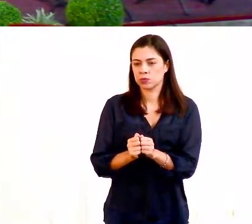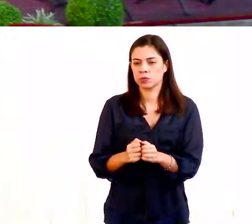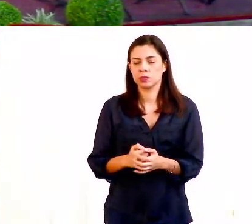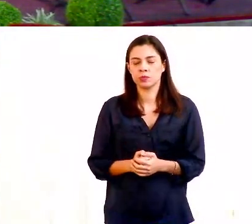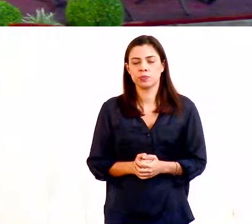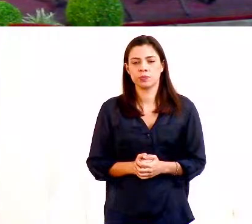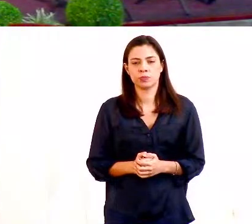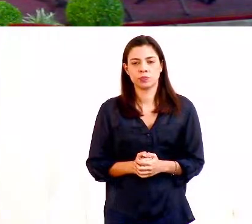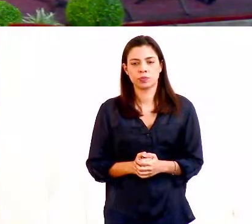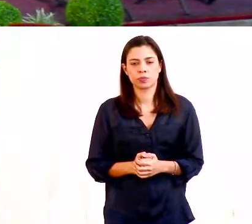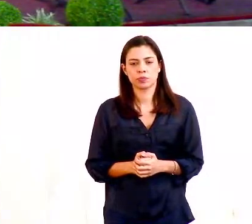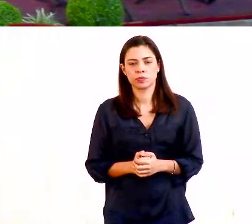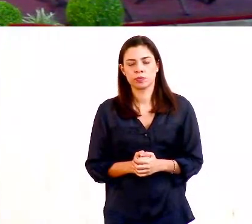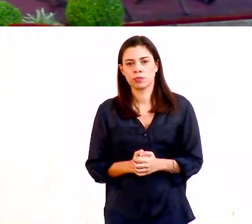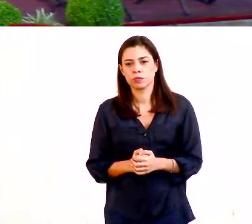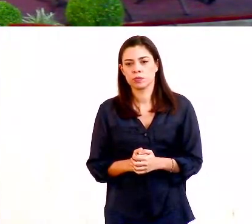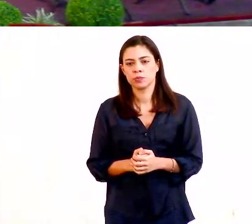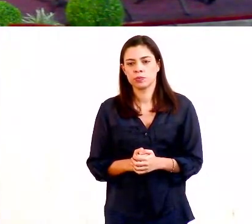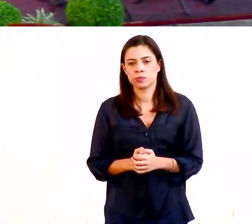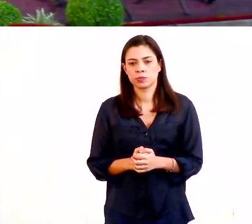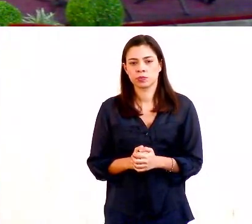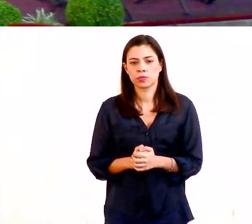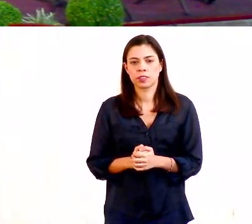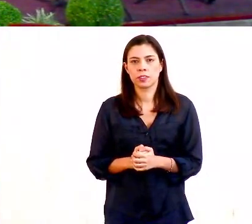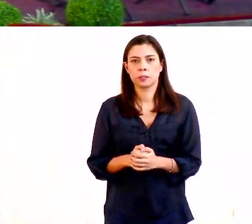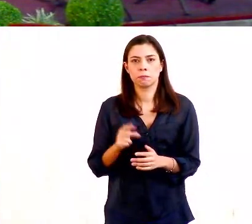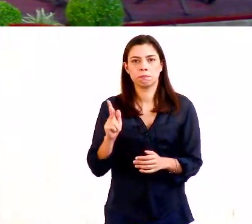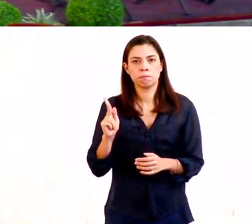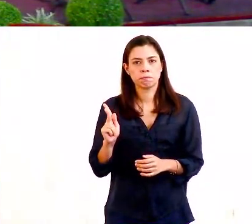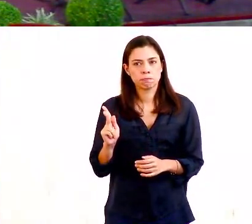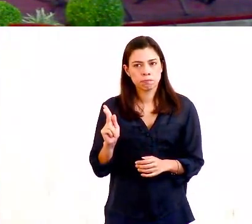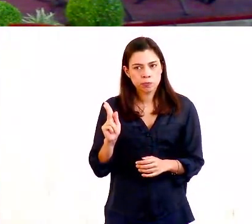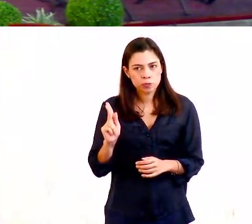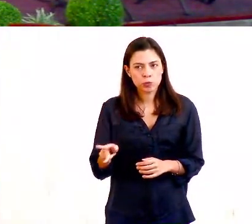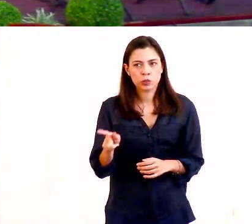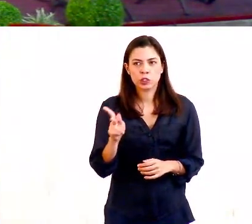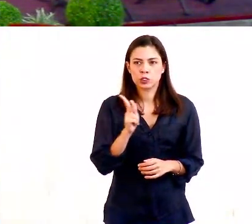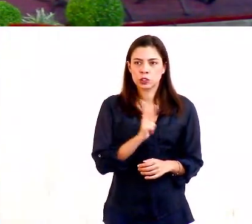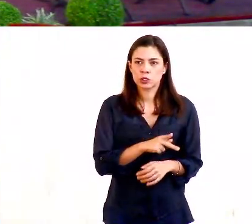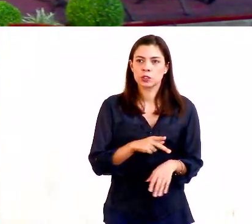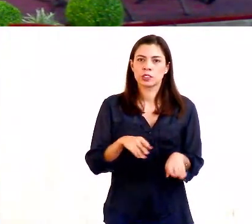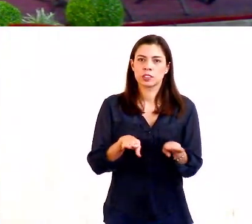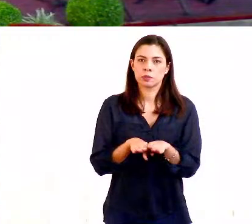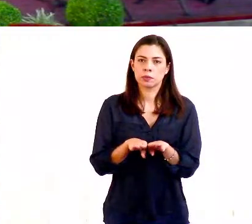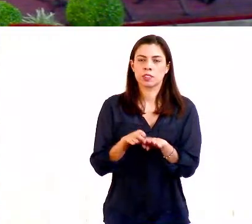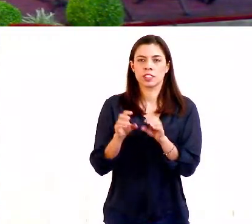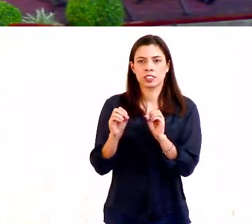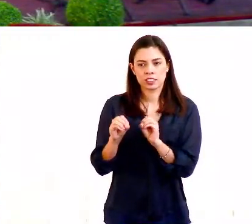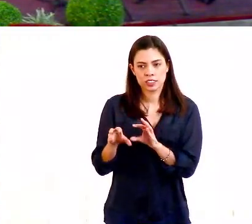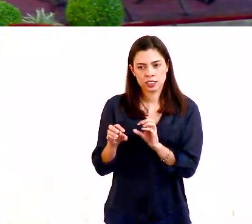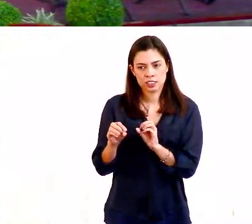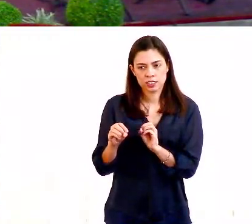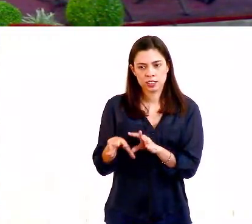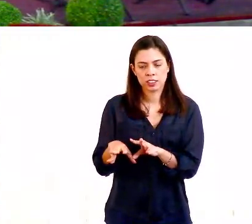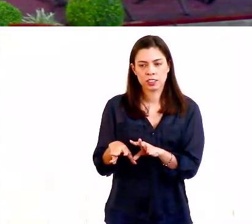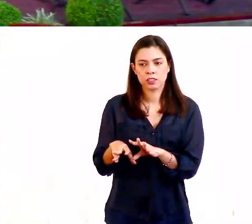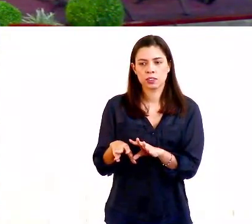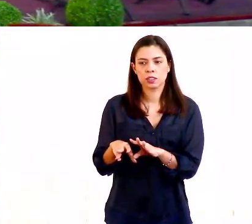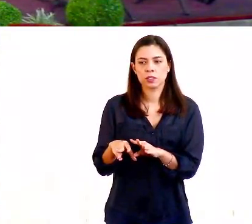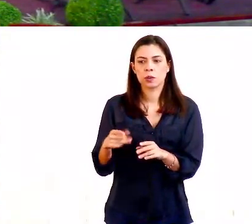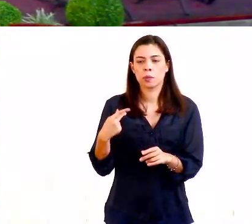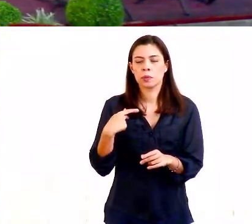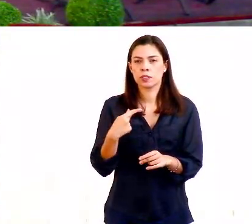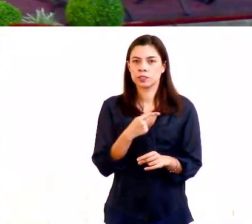Santo Amaro. É professor no Andrew Jumper também, nosso centro presbiteriano de pós-graduação. E